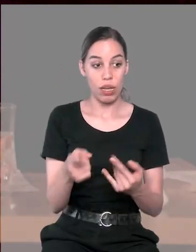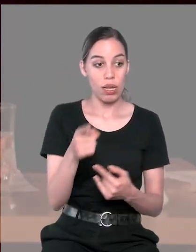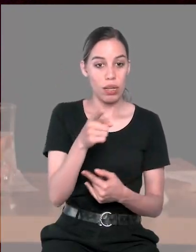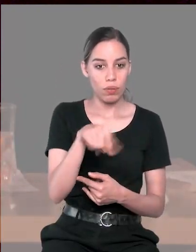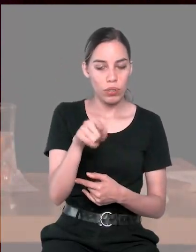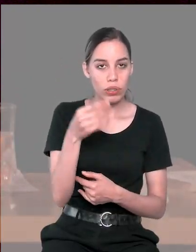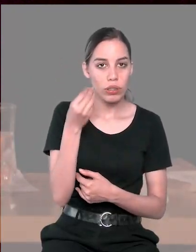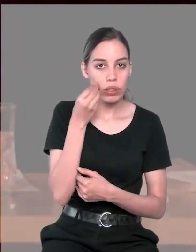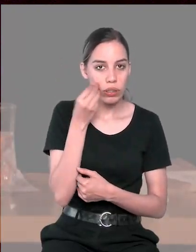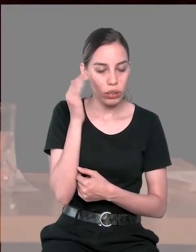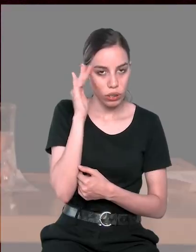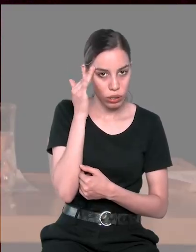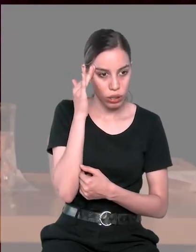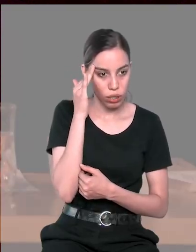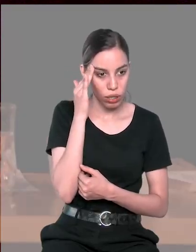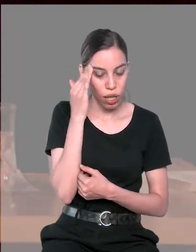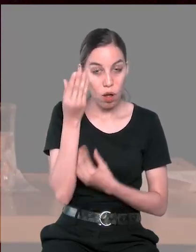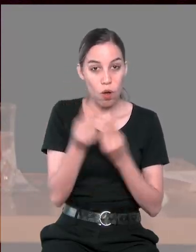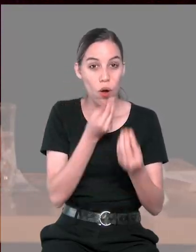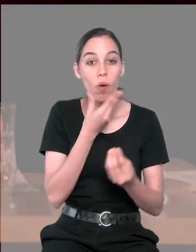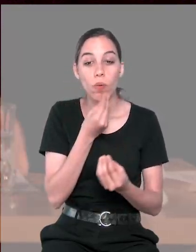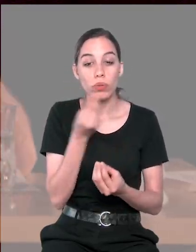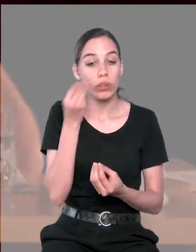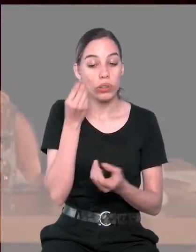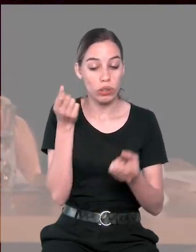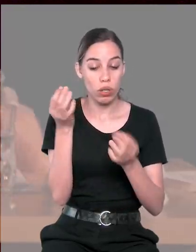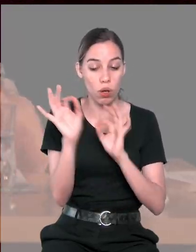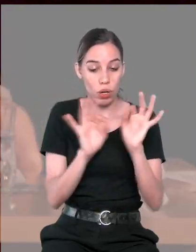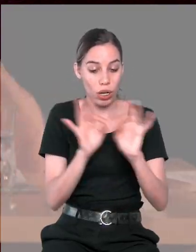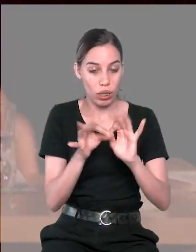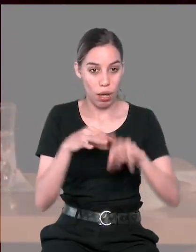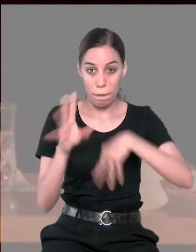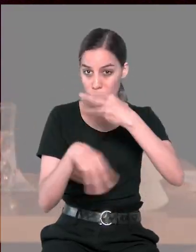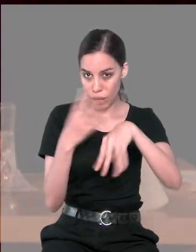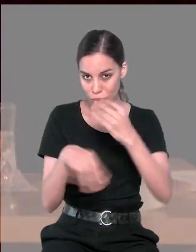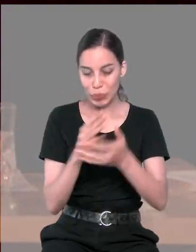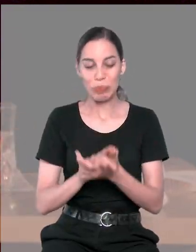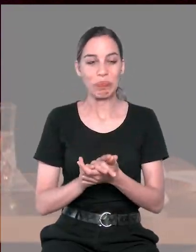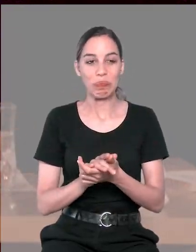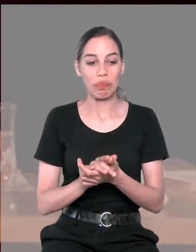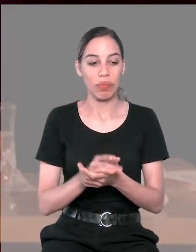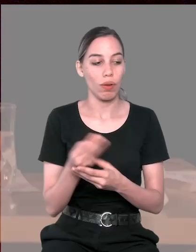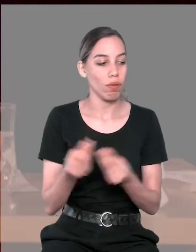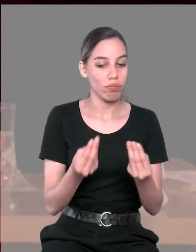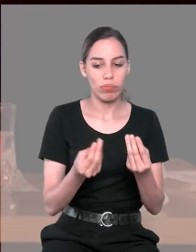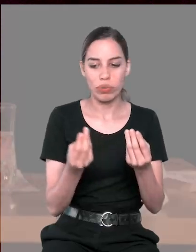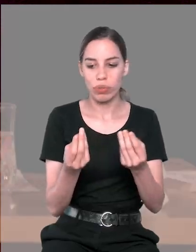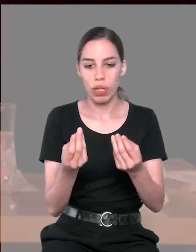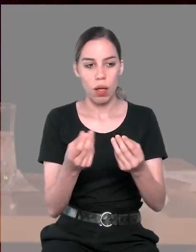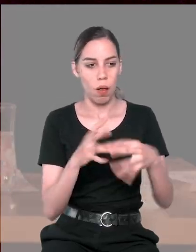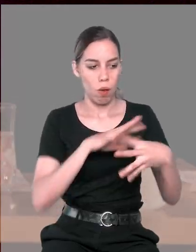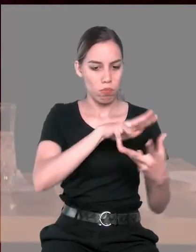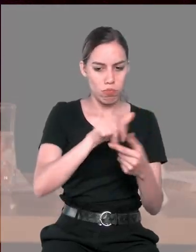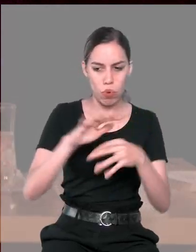entender como é que ele vai tentar organizar, digamos assim, esse caos. Né? Como é que ele vai organizar essa bagunça? Né? Como é que ele vai organizar esses mundos tão